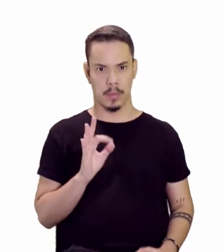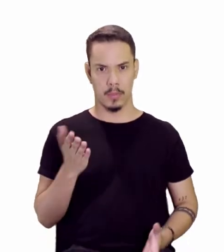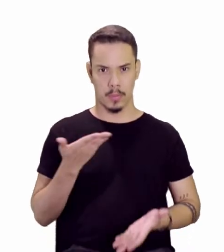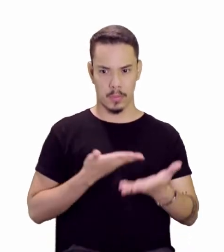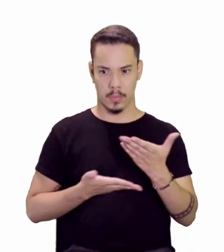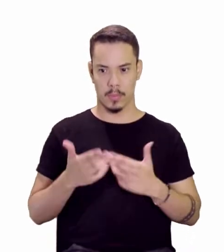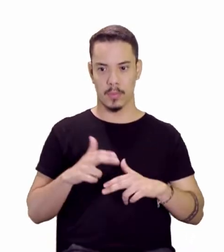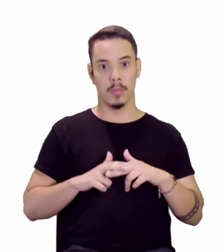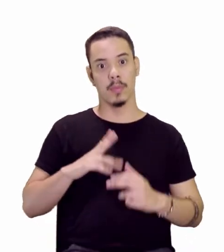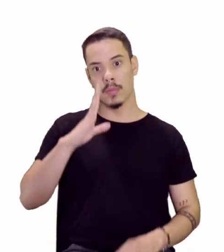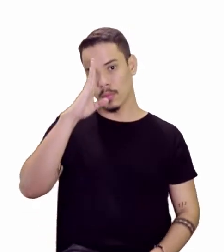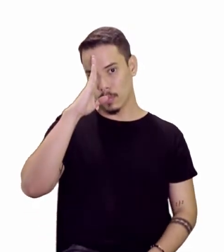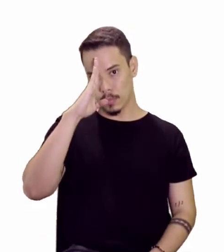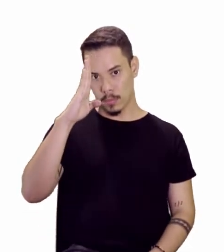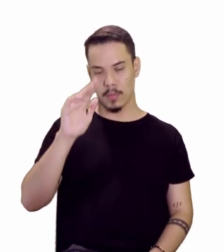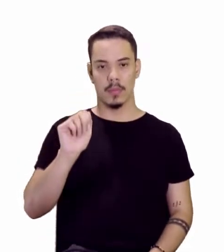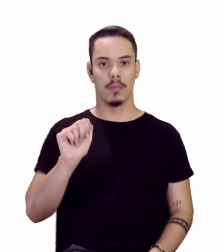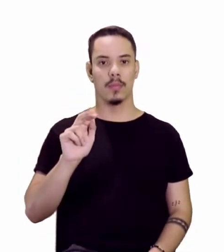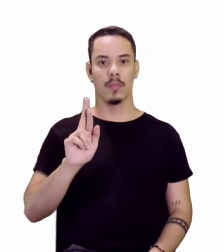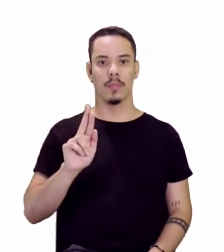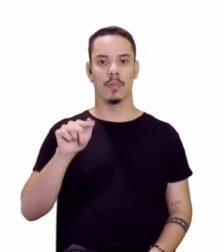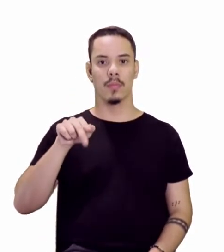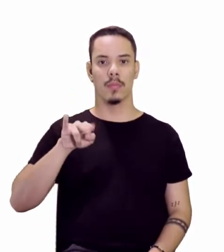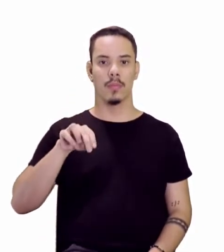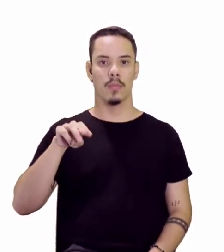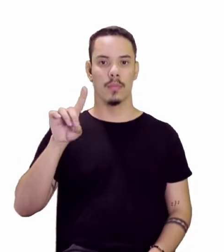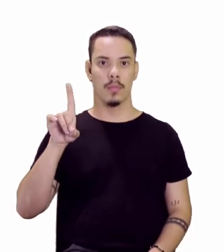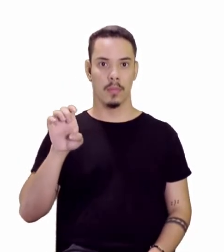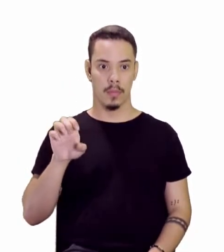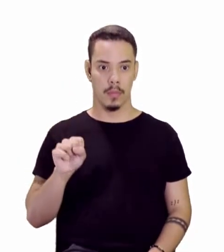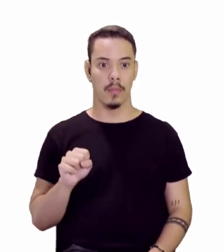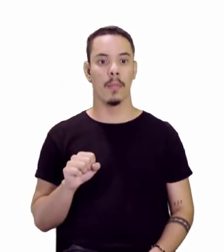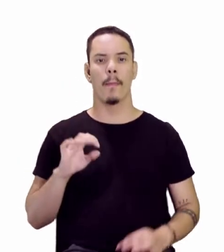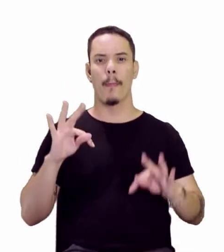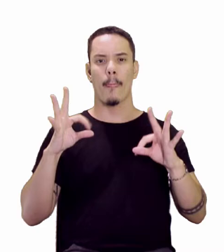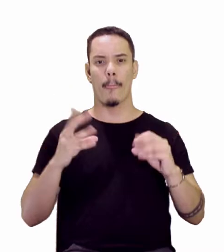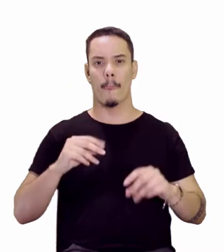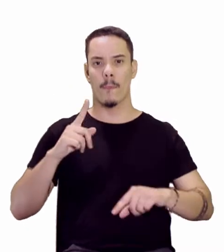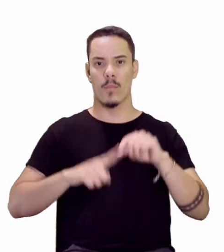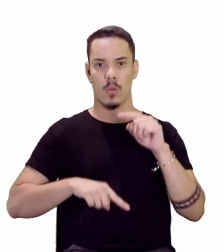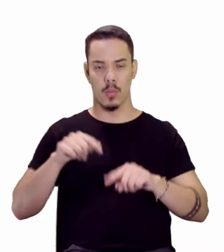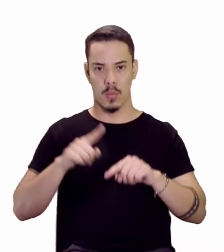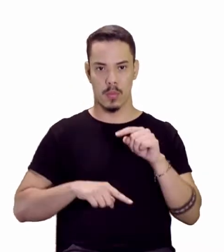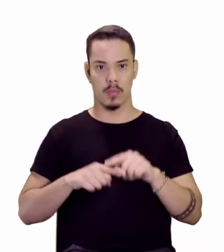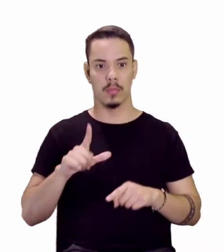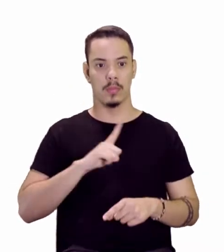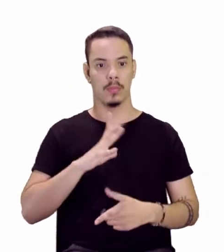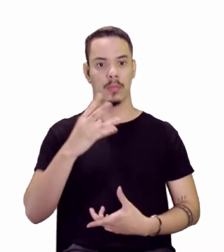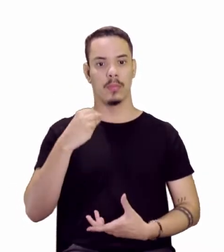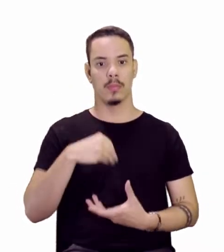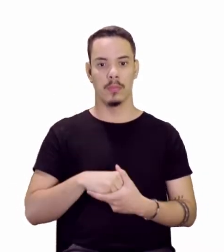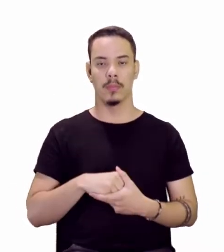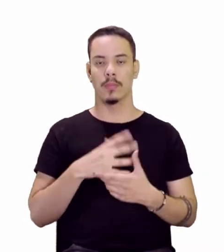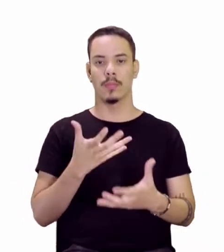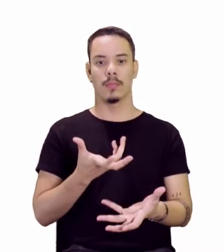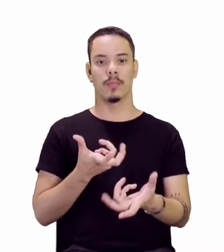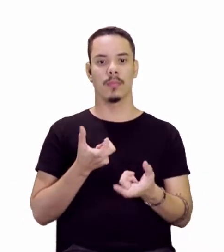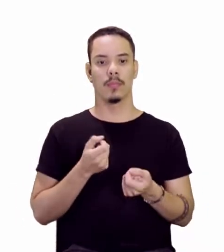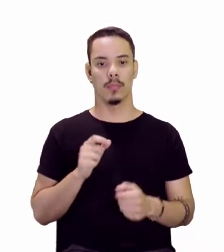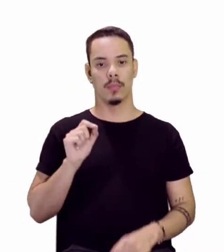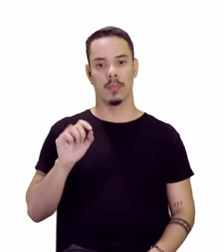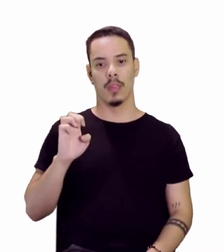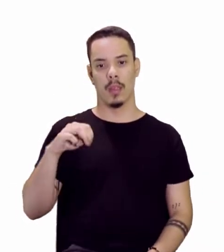pelo princípio, pessoal, de Arquimedes, lembrando ali, olha só, todo objeto mergulhado em um líquido recebe um